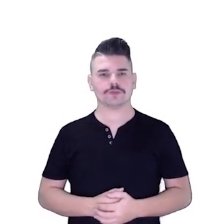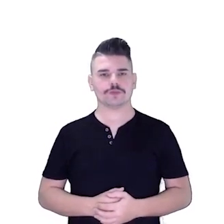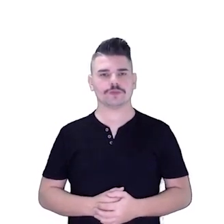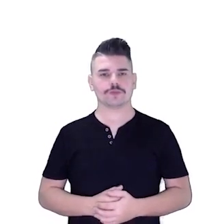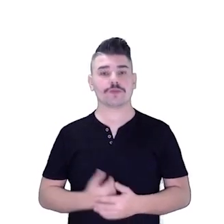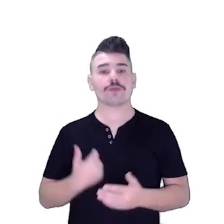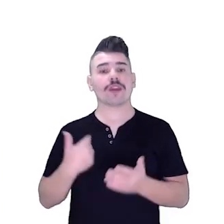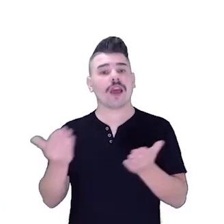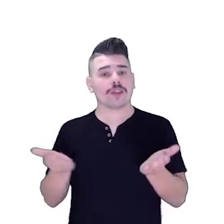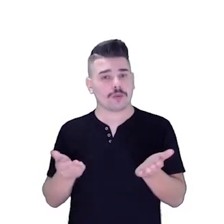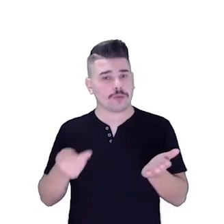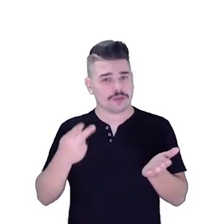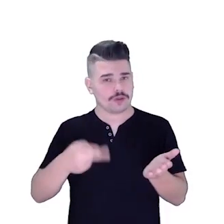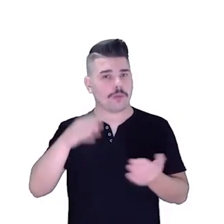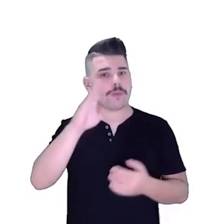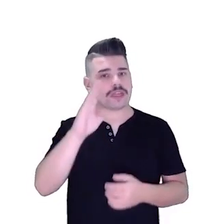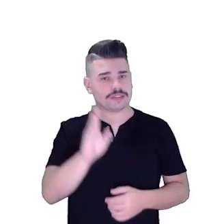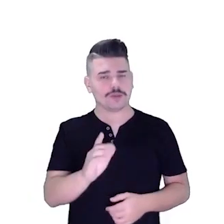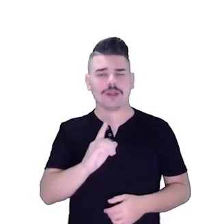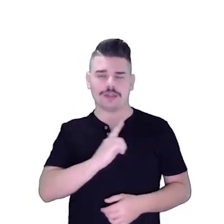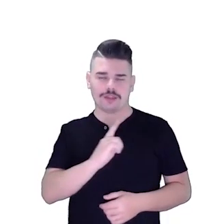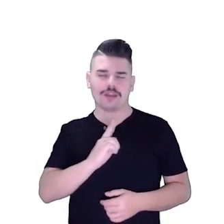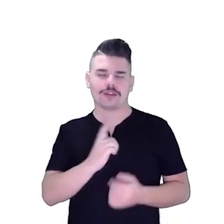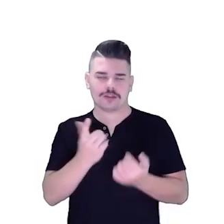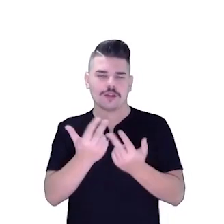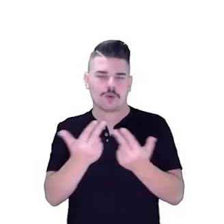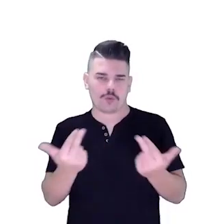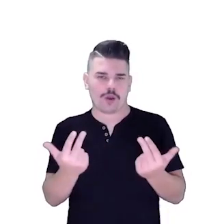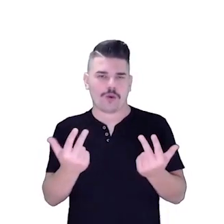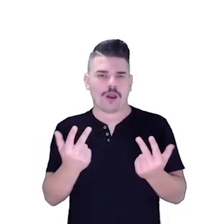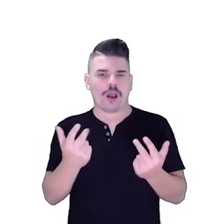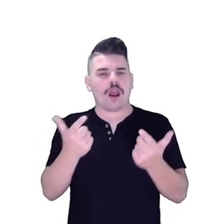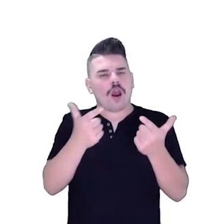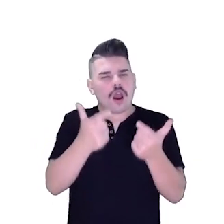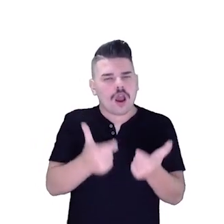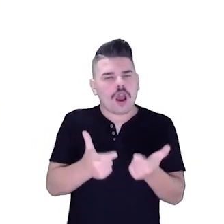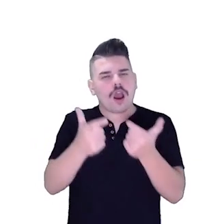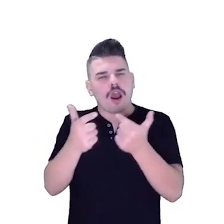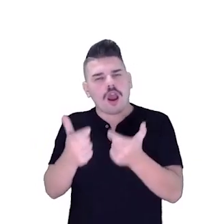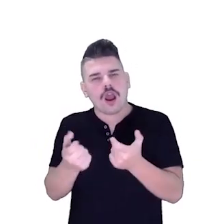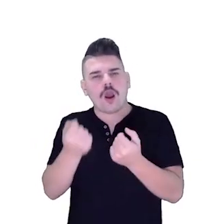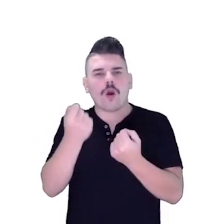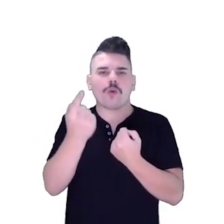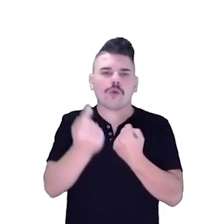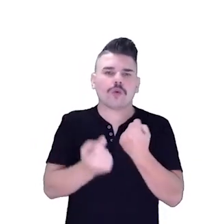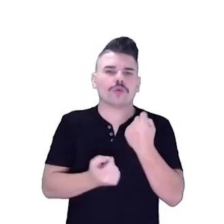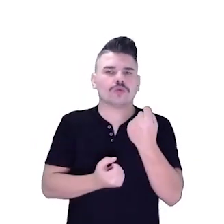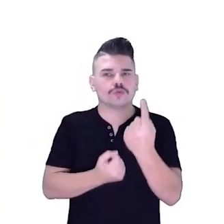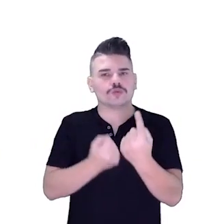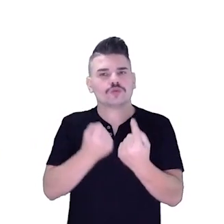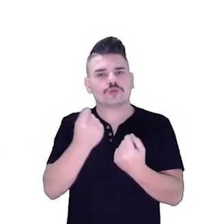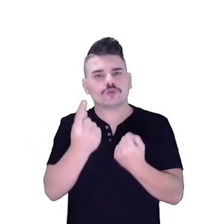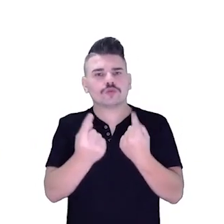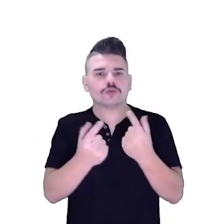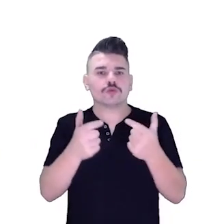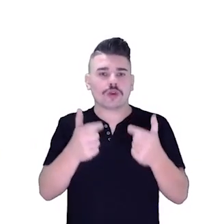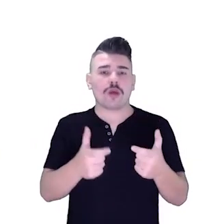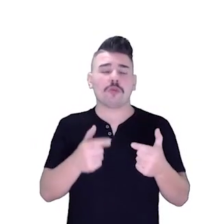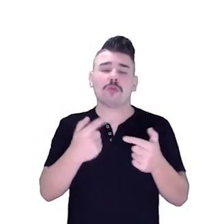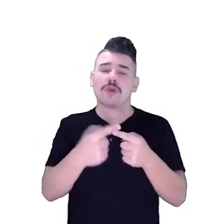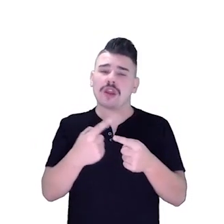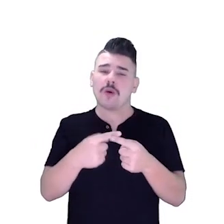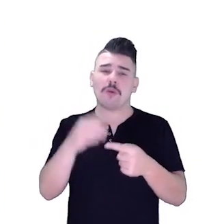Atualmente, nós também no Brasil temos, né, essa... Em alguns lugares, né, ainda isso não é muito... O Brasil é um país